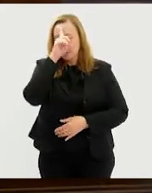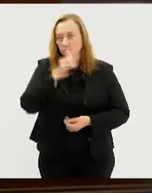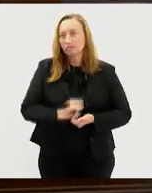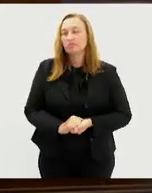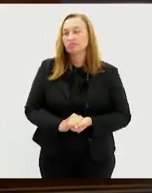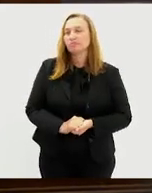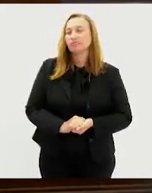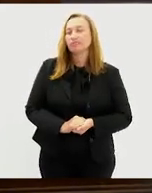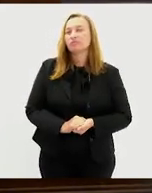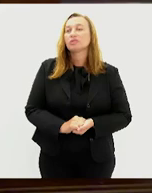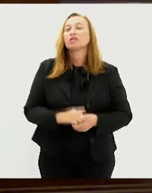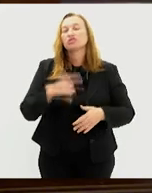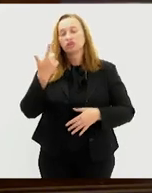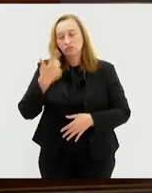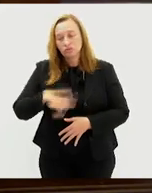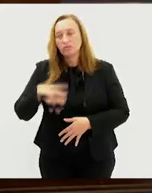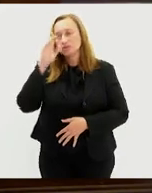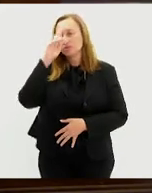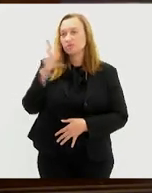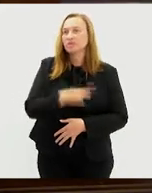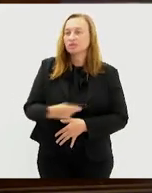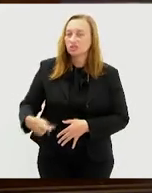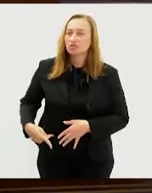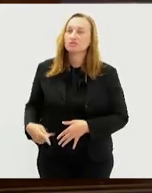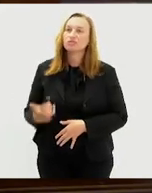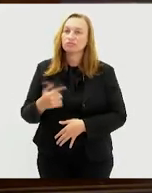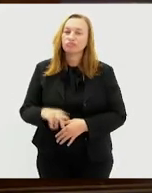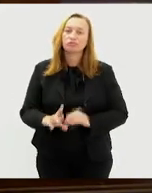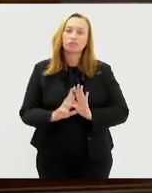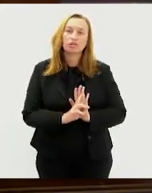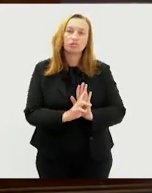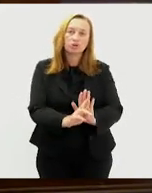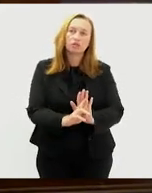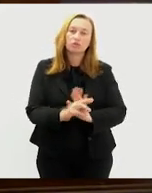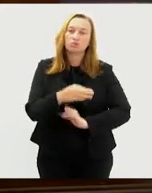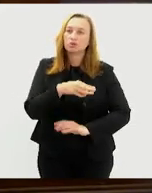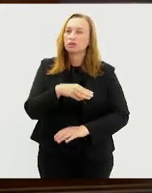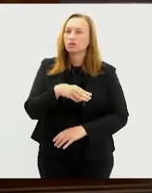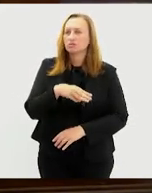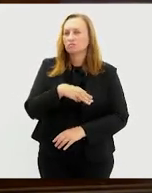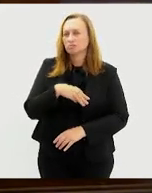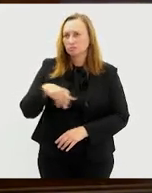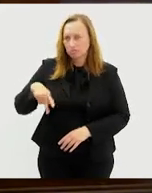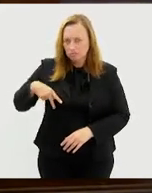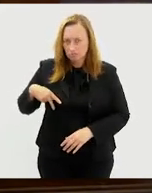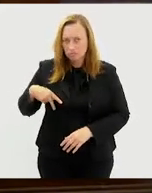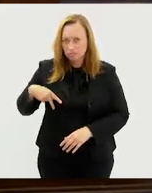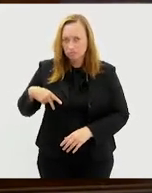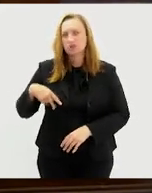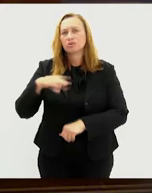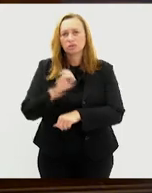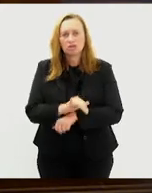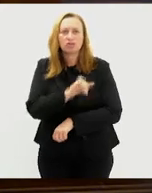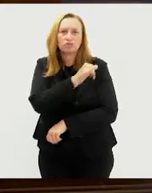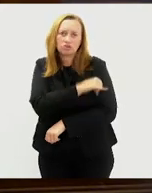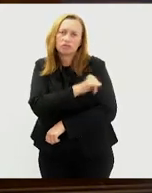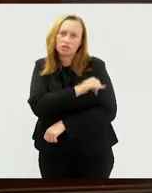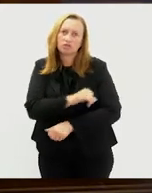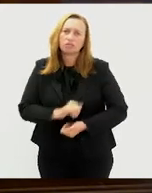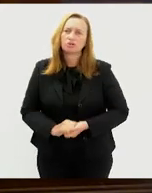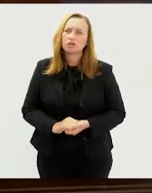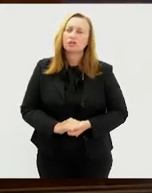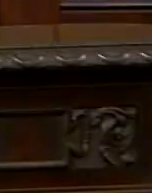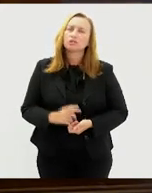E mais uma vez nós iremos representar no ministério público no Ministério Público do Estado do Rio de Janeiro que tem a